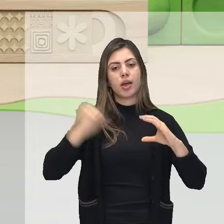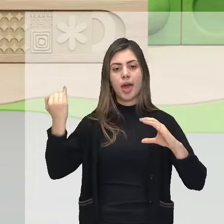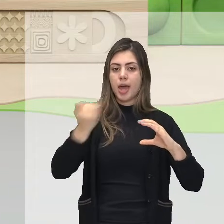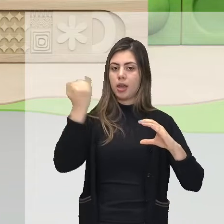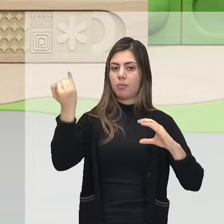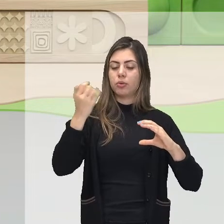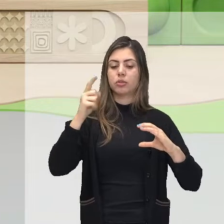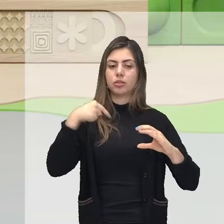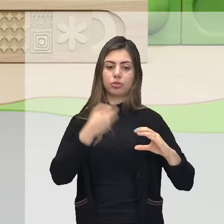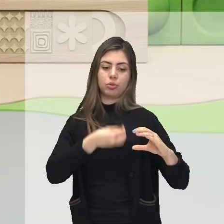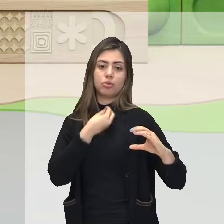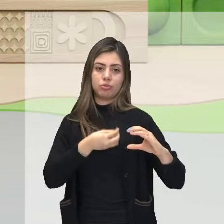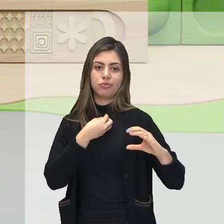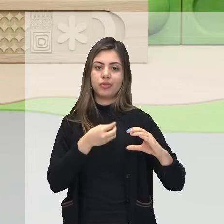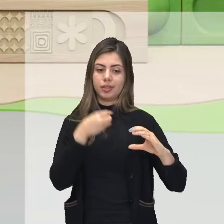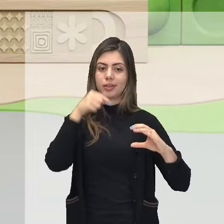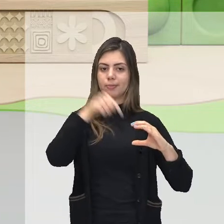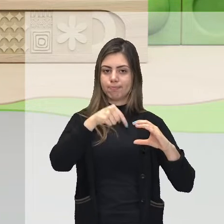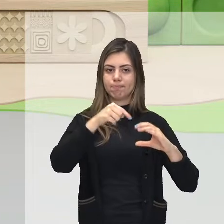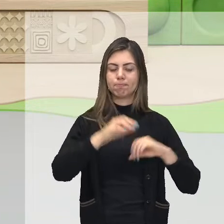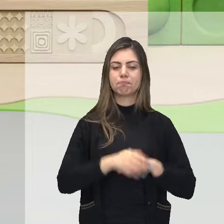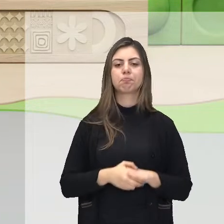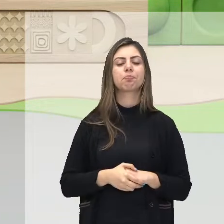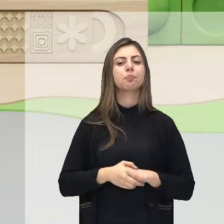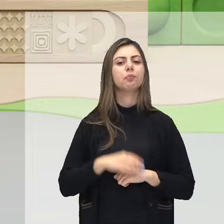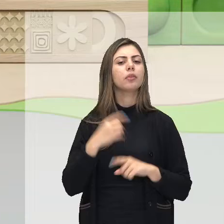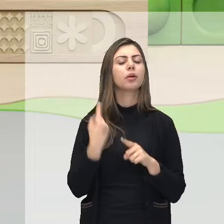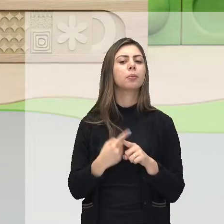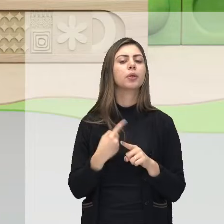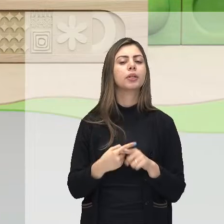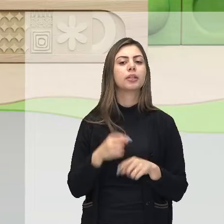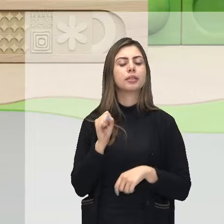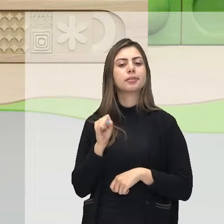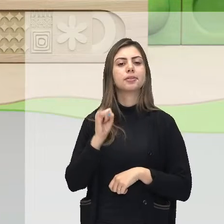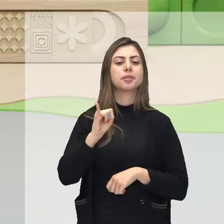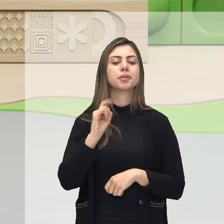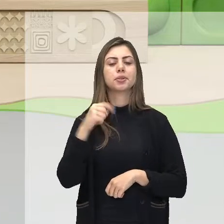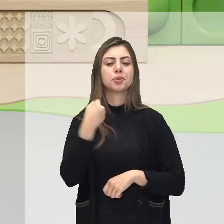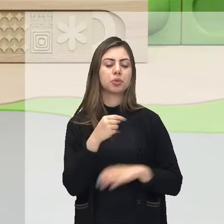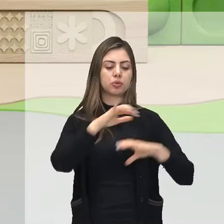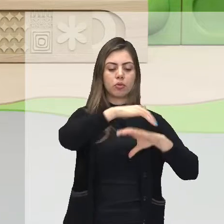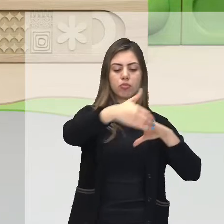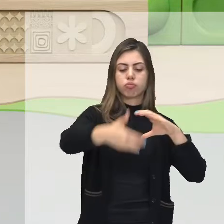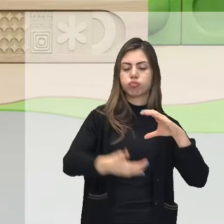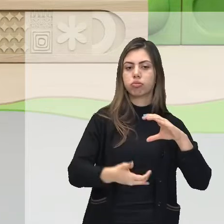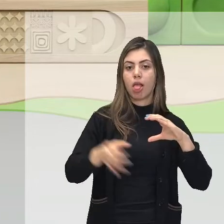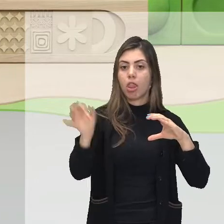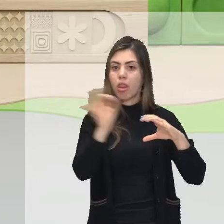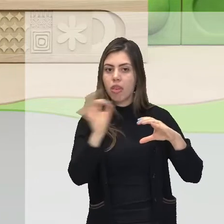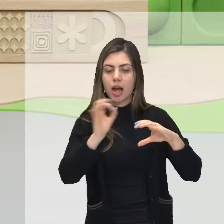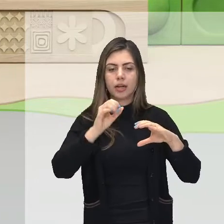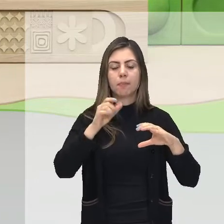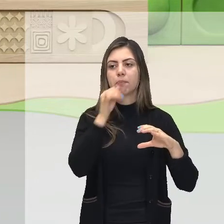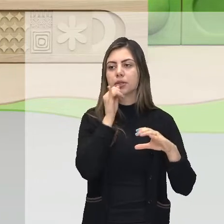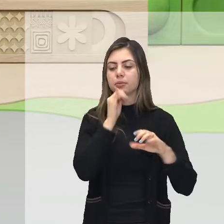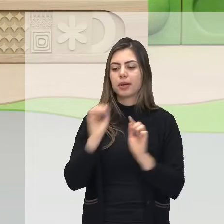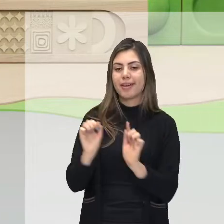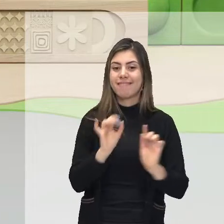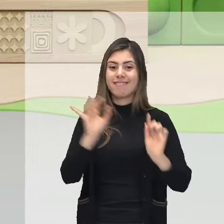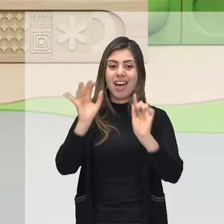nosso planeta, certo? Porque se nós não tivéssemos esses gases,